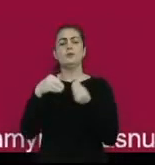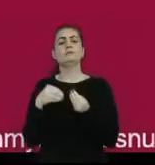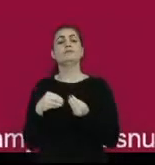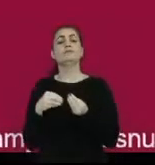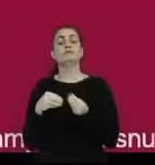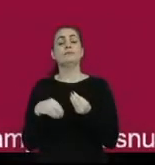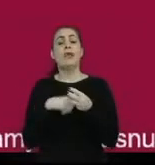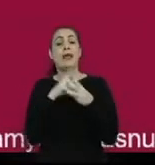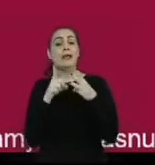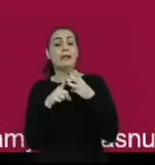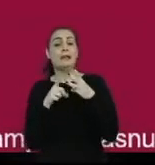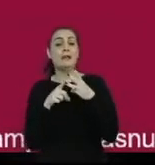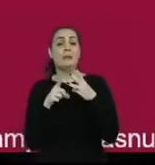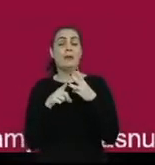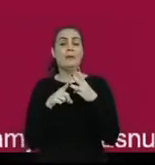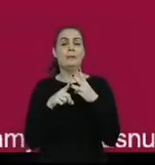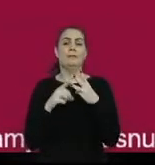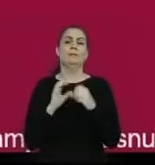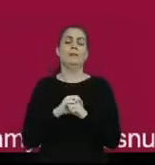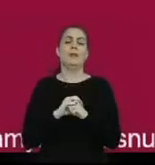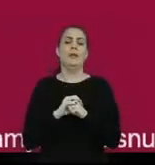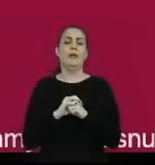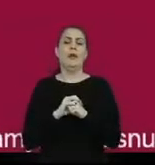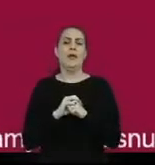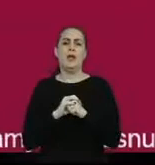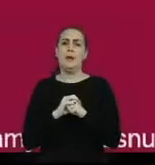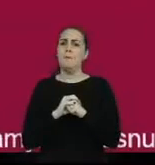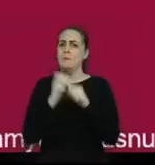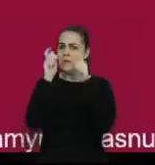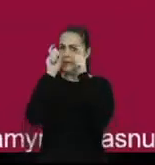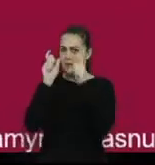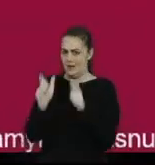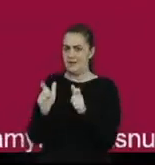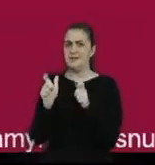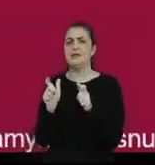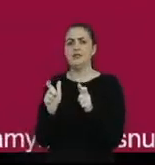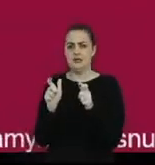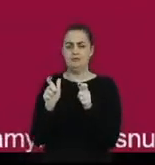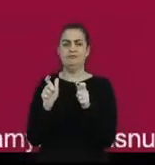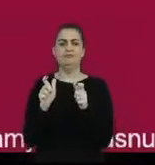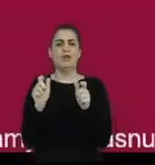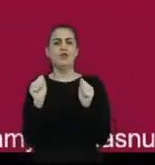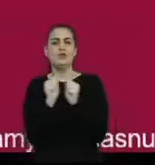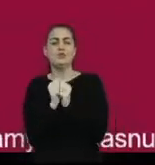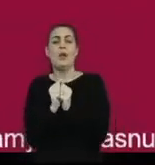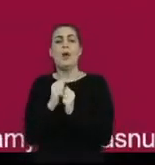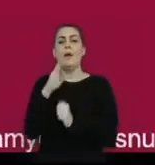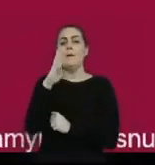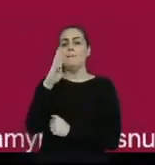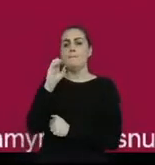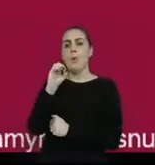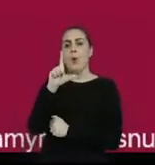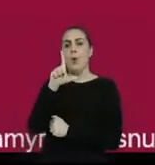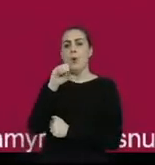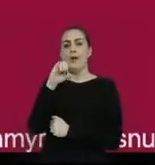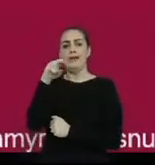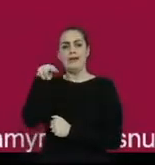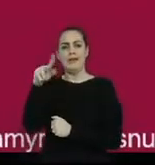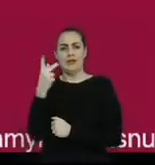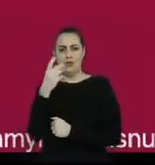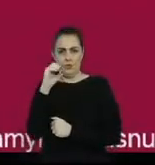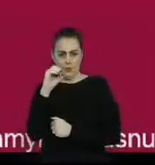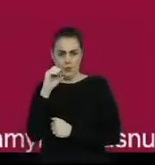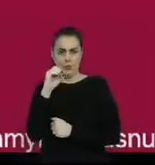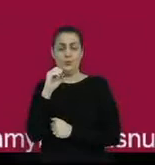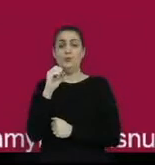super interessante. Claro que nessa receita a gente não vai ter os 400 miligramas de nitrato. Mas é como eu disse, se a gente